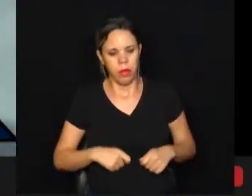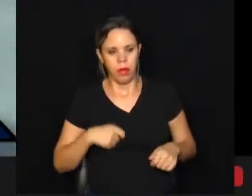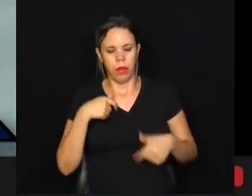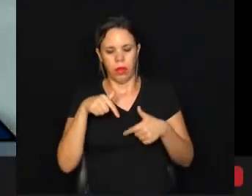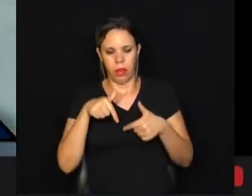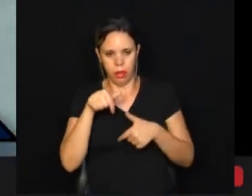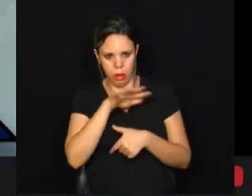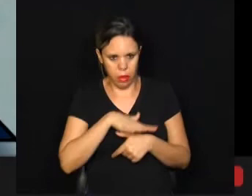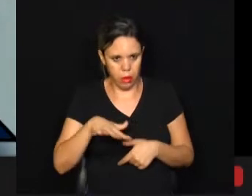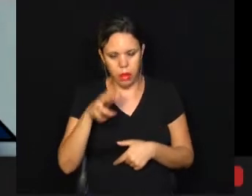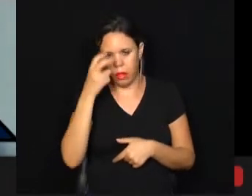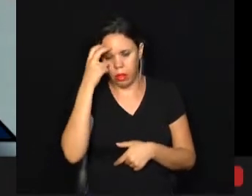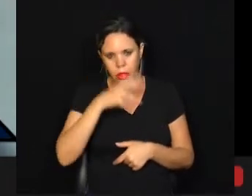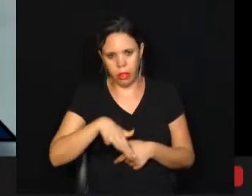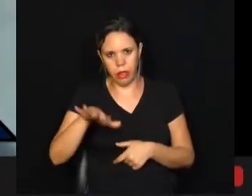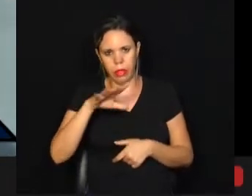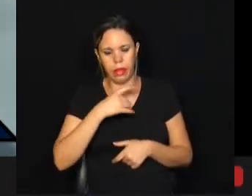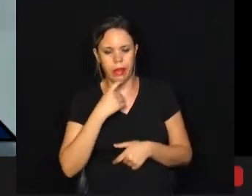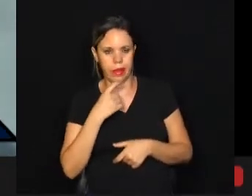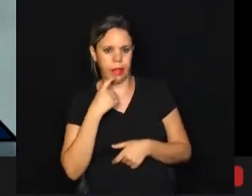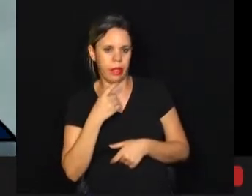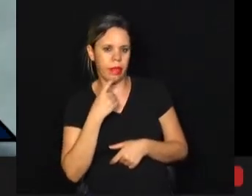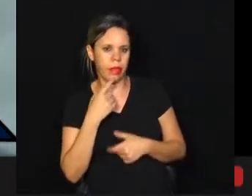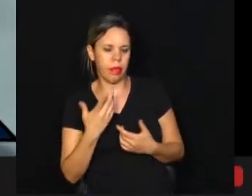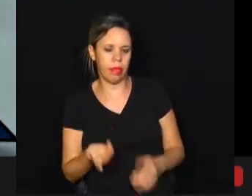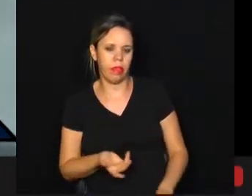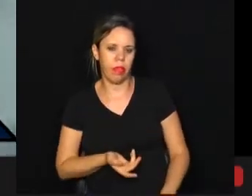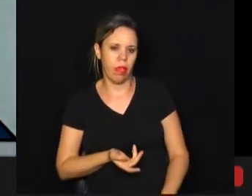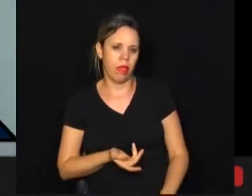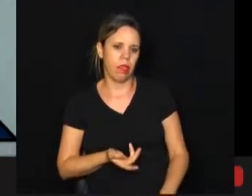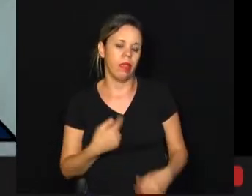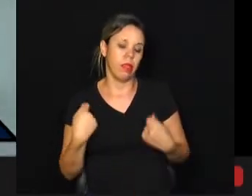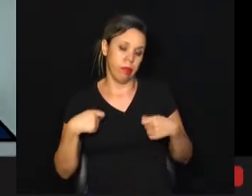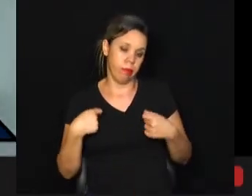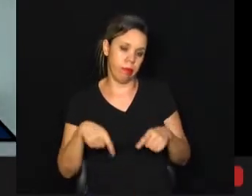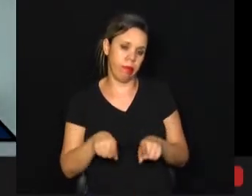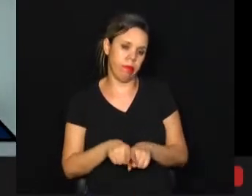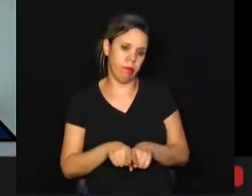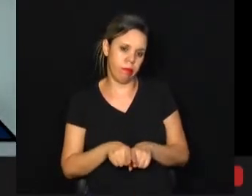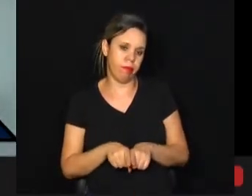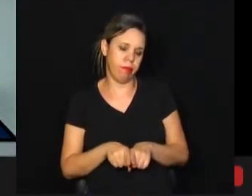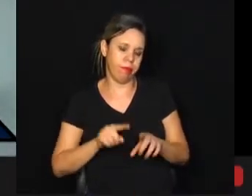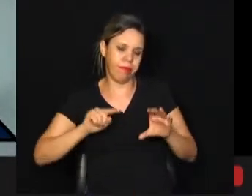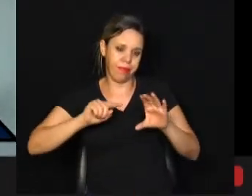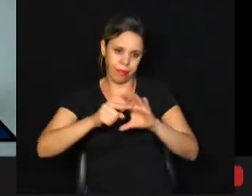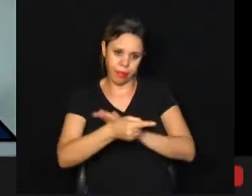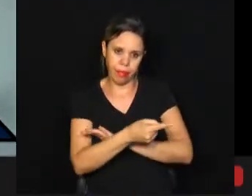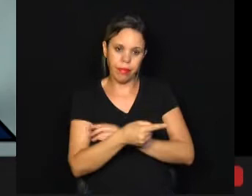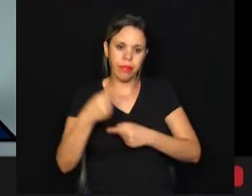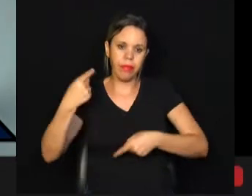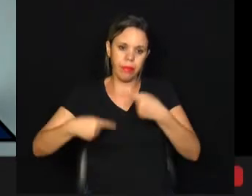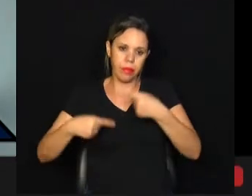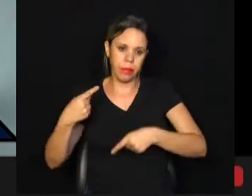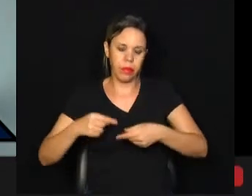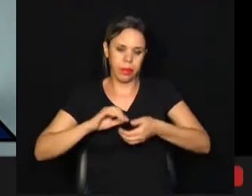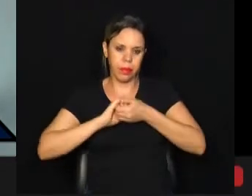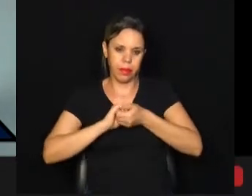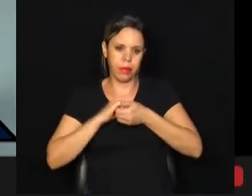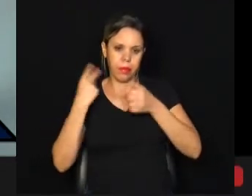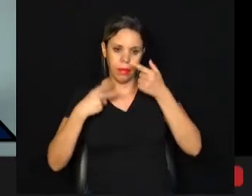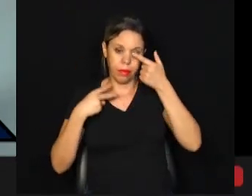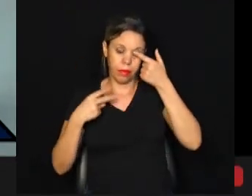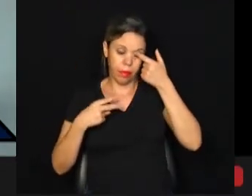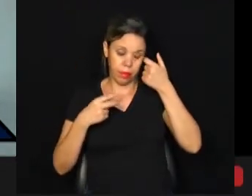atividade cultural em Campinas, e é algo que a gente precisa aprofundar e discutir. Cumprimentar a vereadora